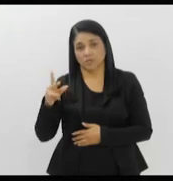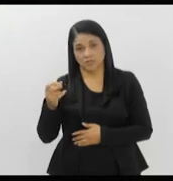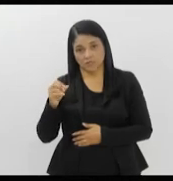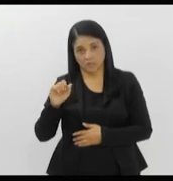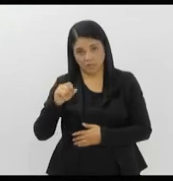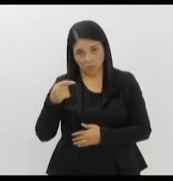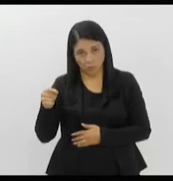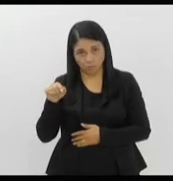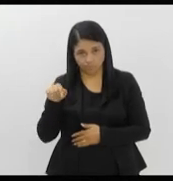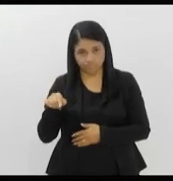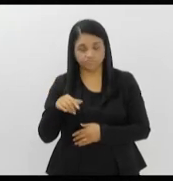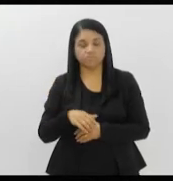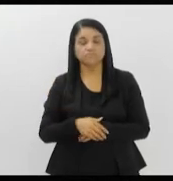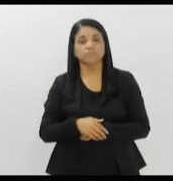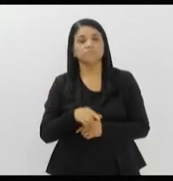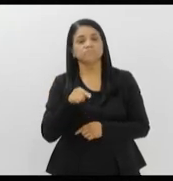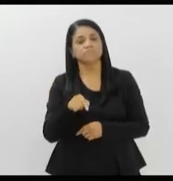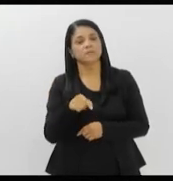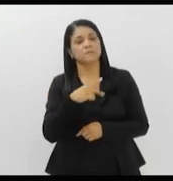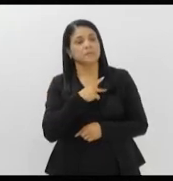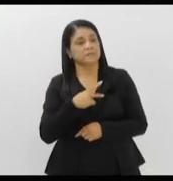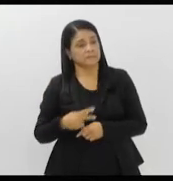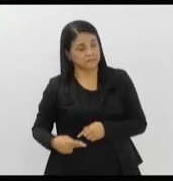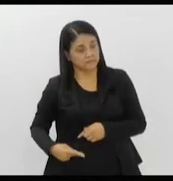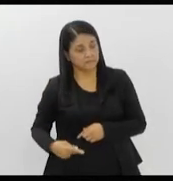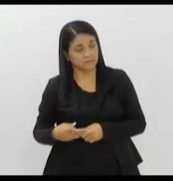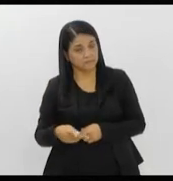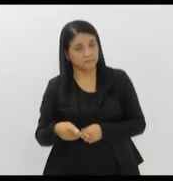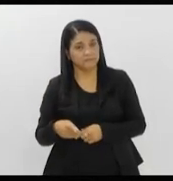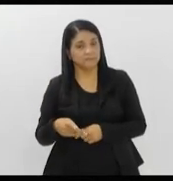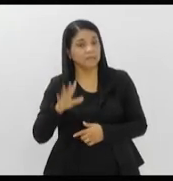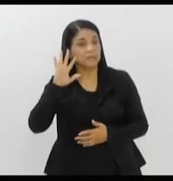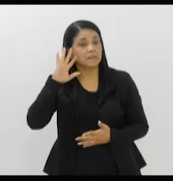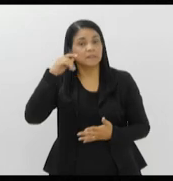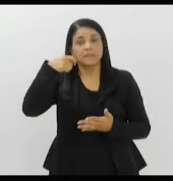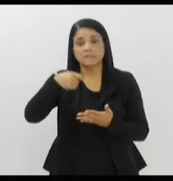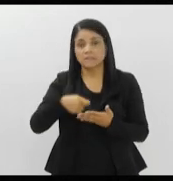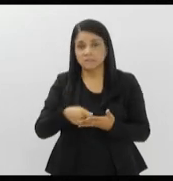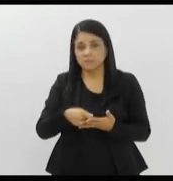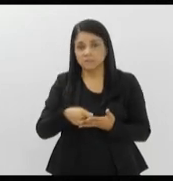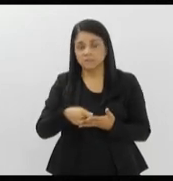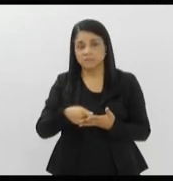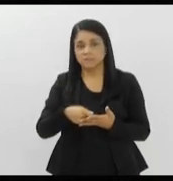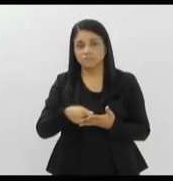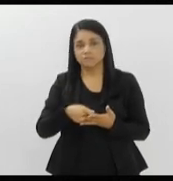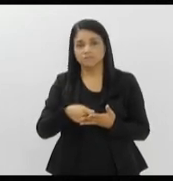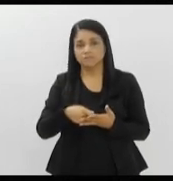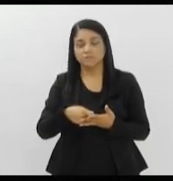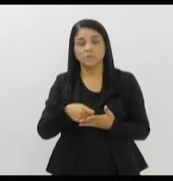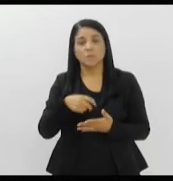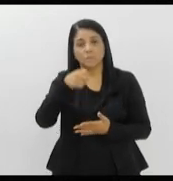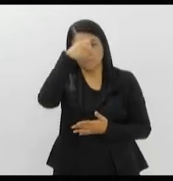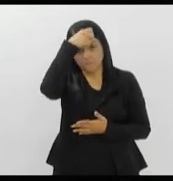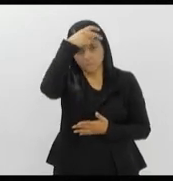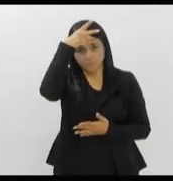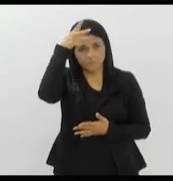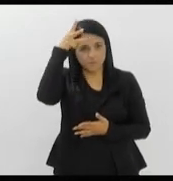Engenhão, senhor presidente, que foi decidido pelo então